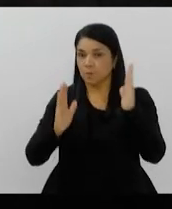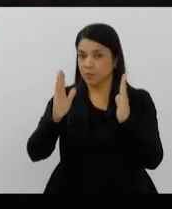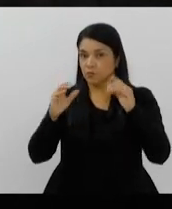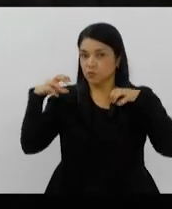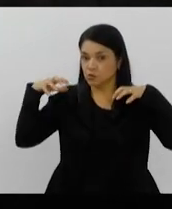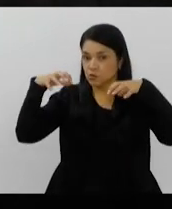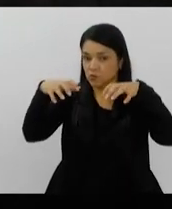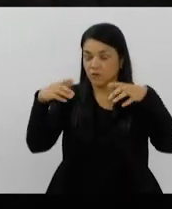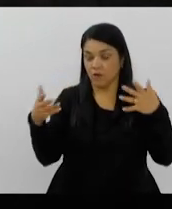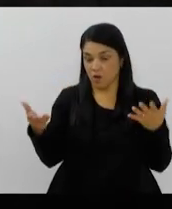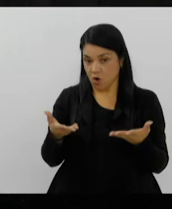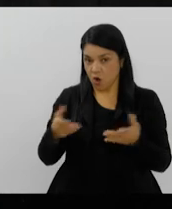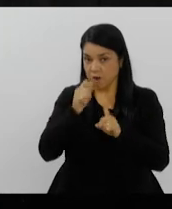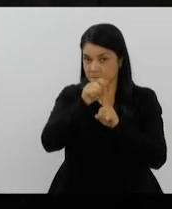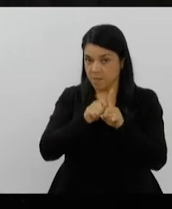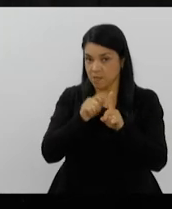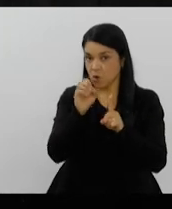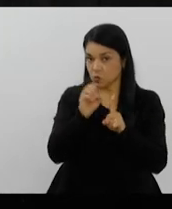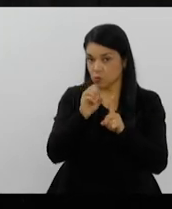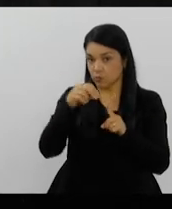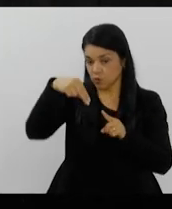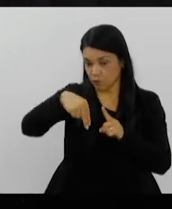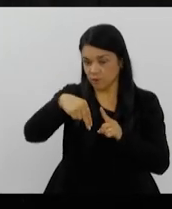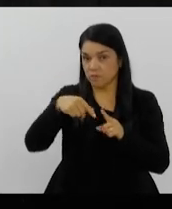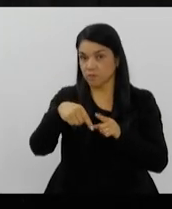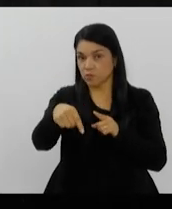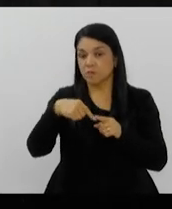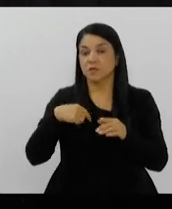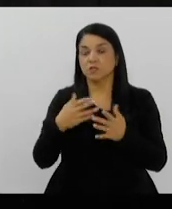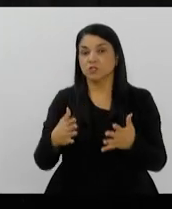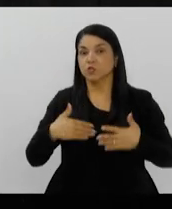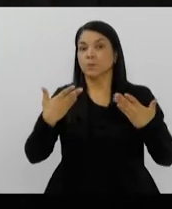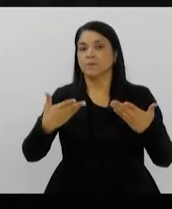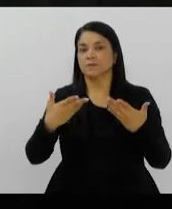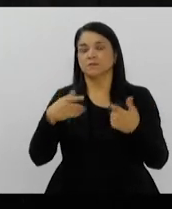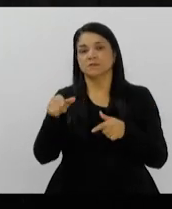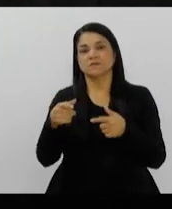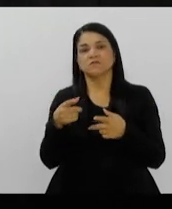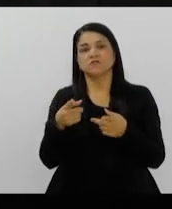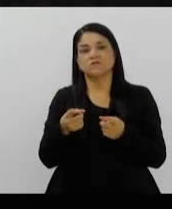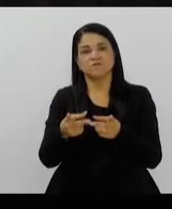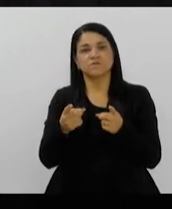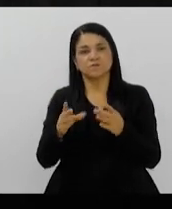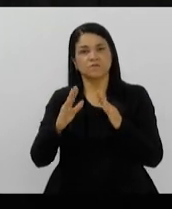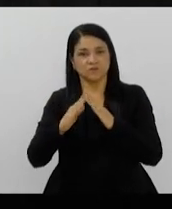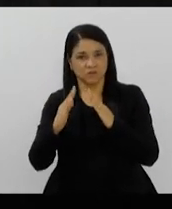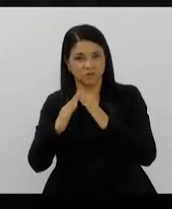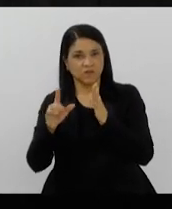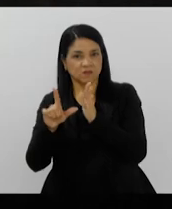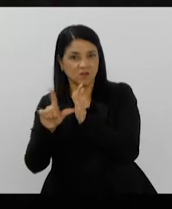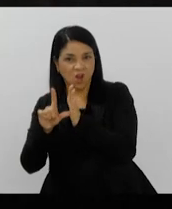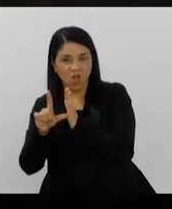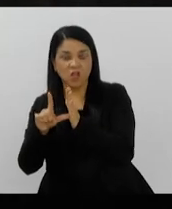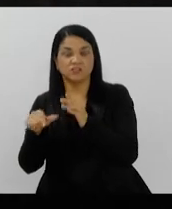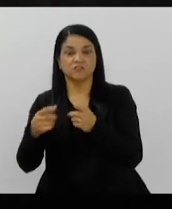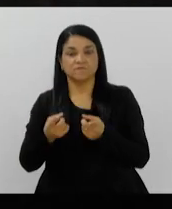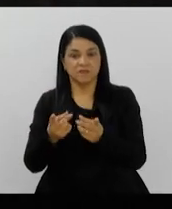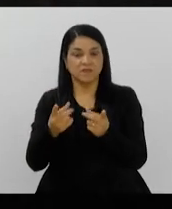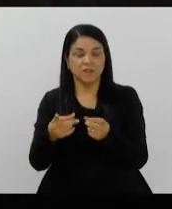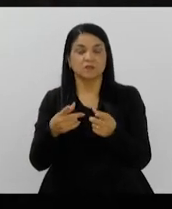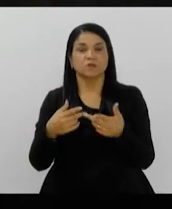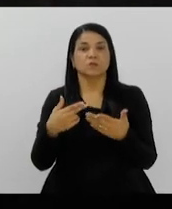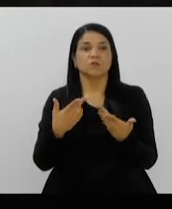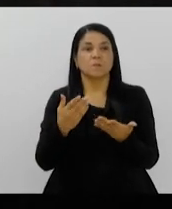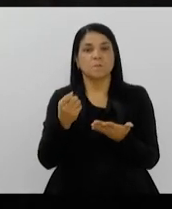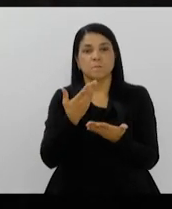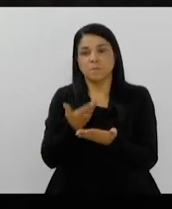novembro, para que a gente não tenha mais surpresas e comerciantes perdendo seus produtos, e pessoas idosas e crianças perdendo seus medicamentos,